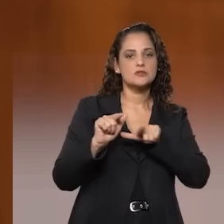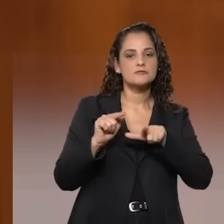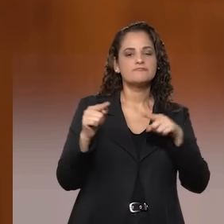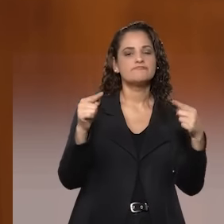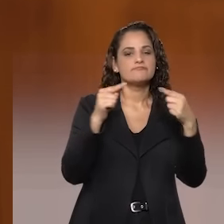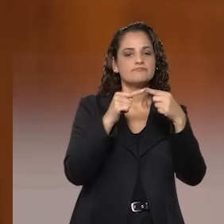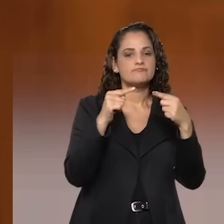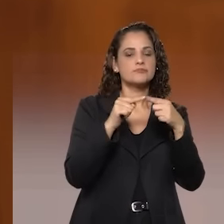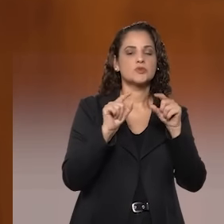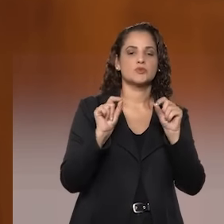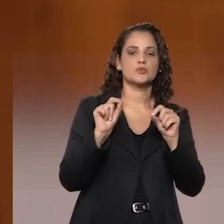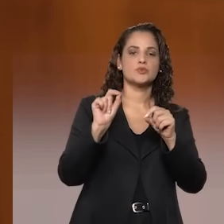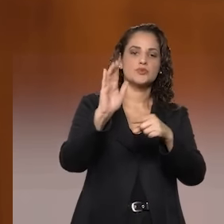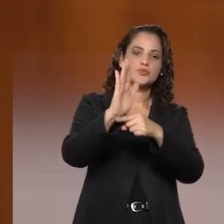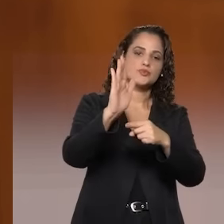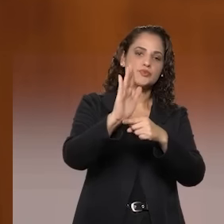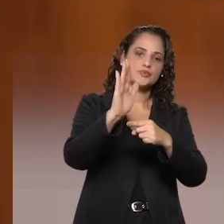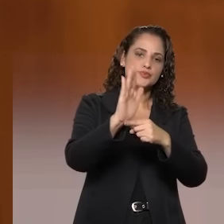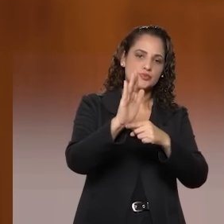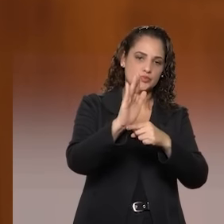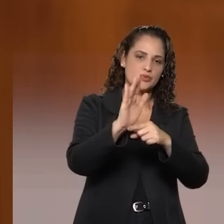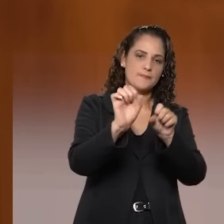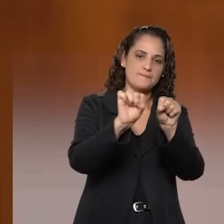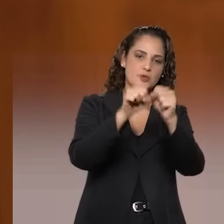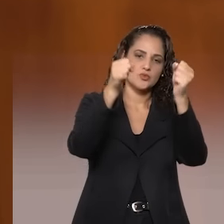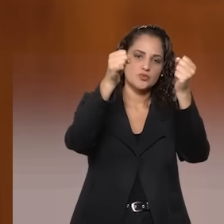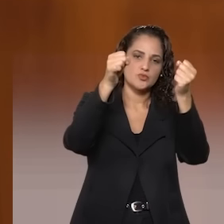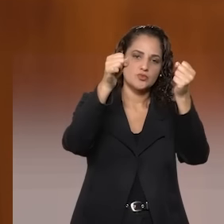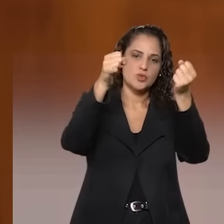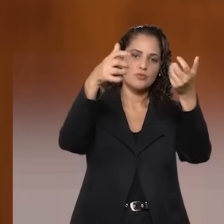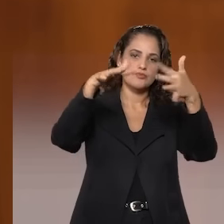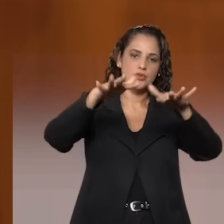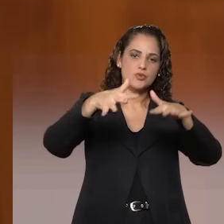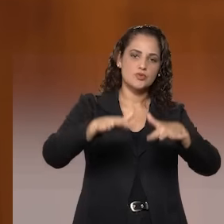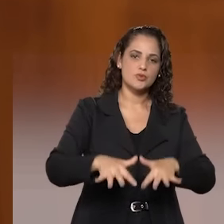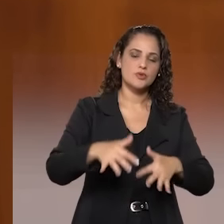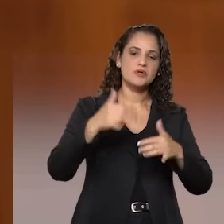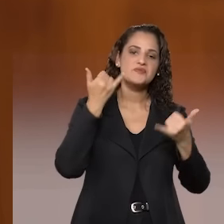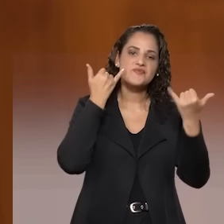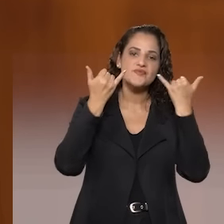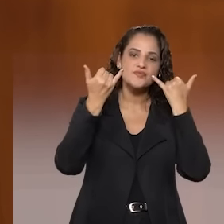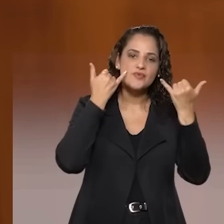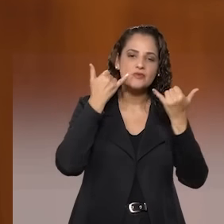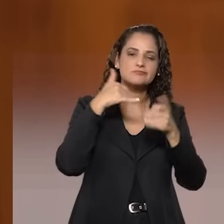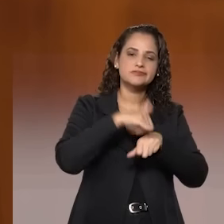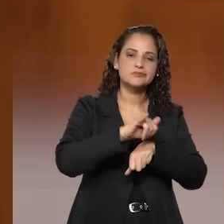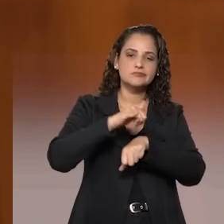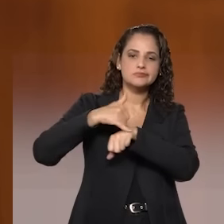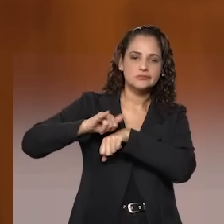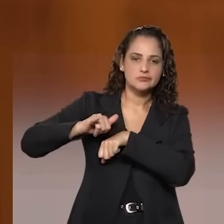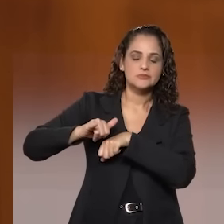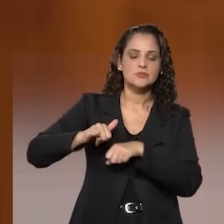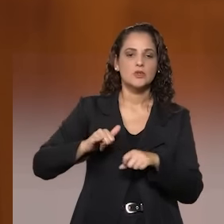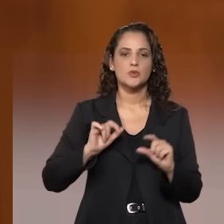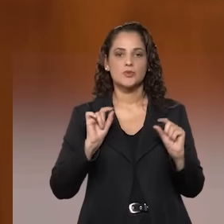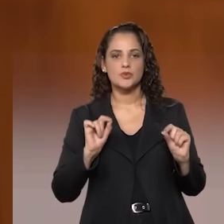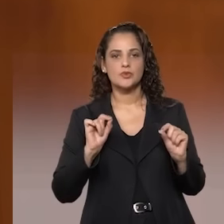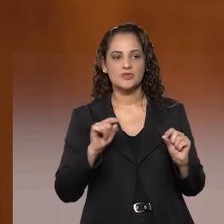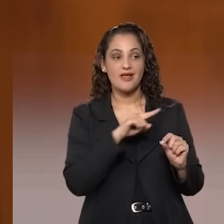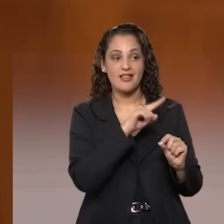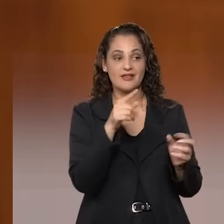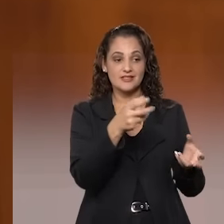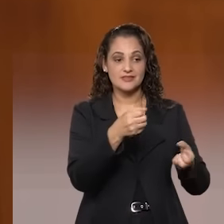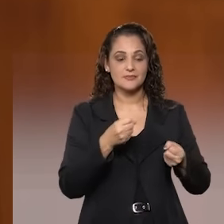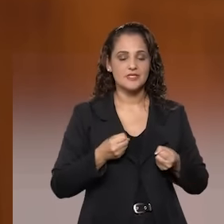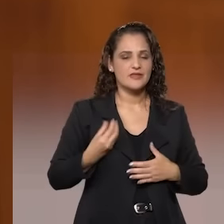desconstruir essas informações enganosas que elas receberam ao longo da vida é um verdadeiro trauma